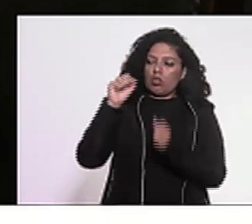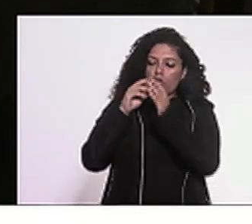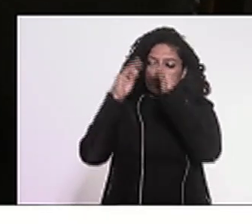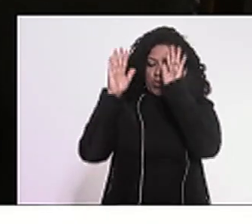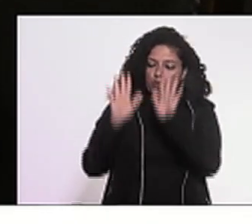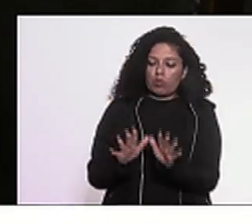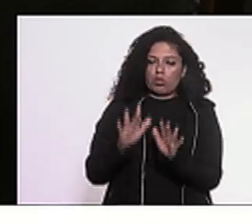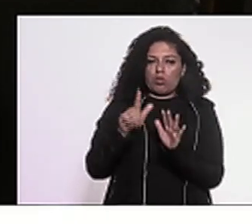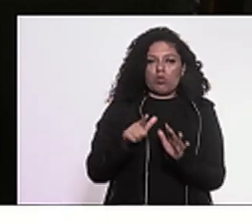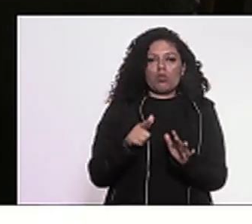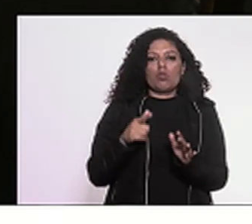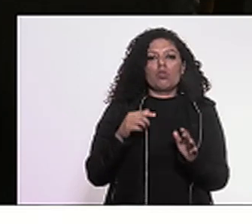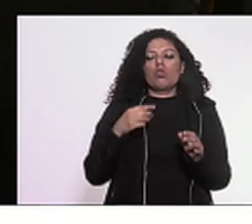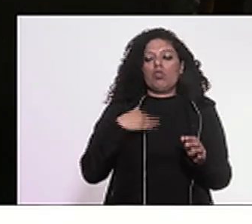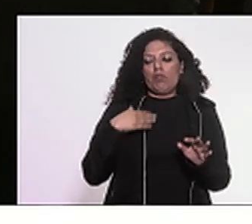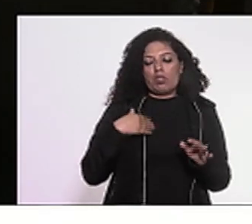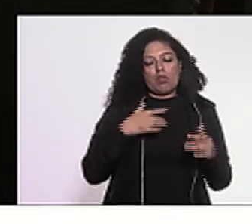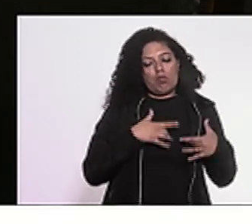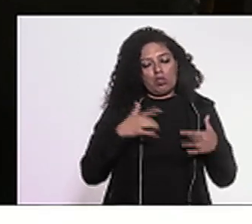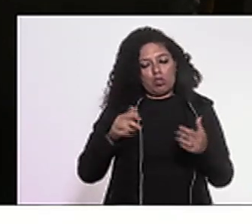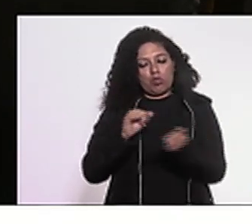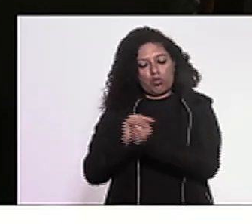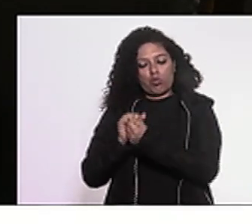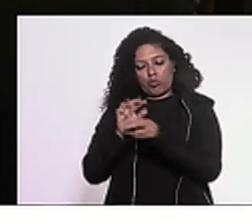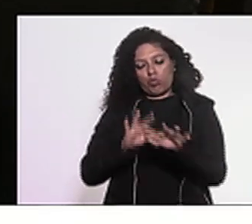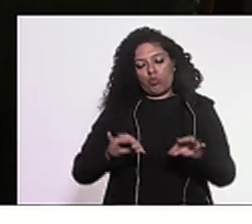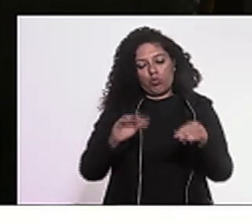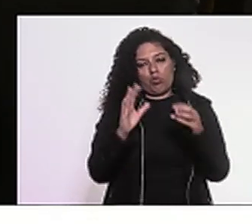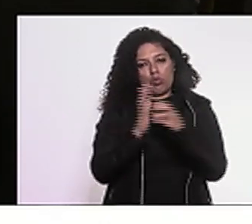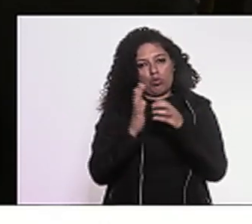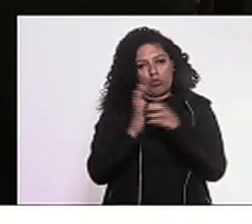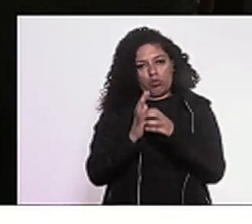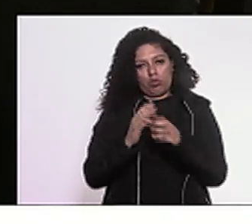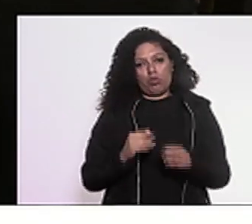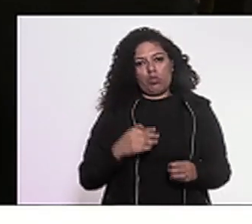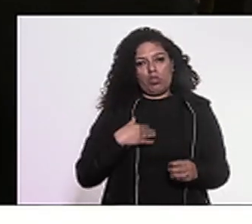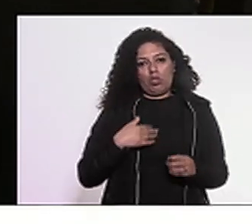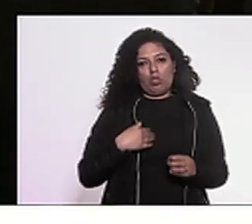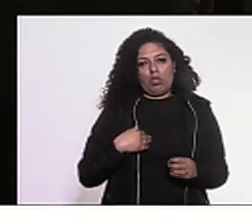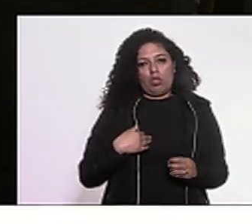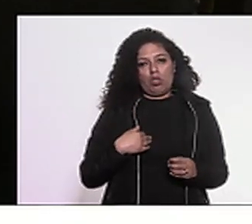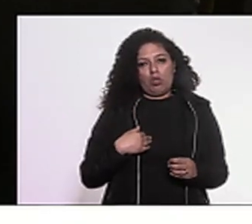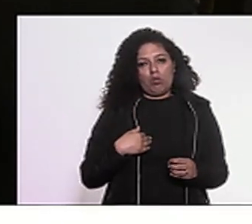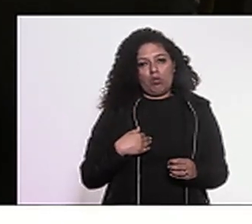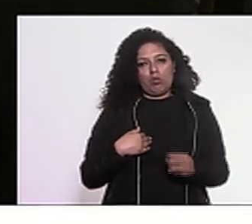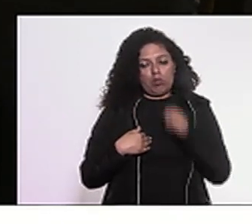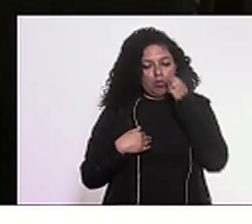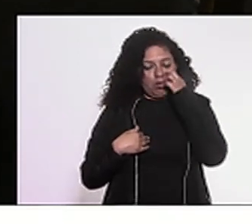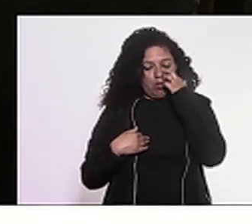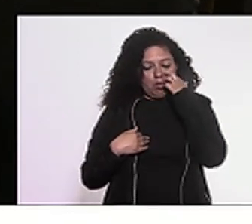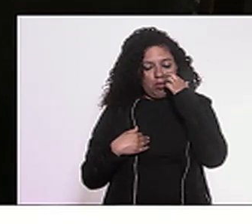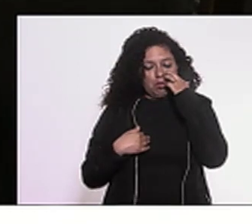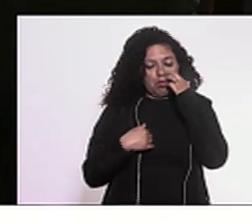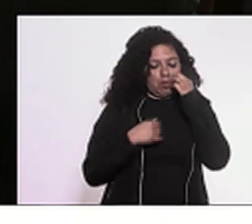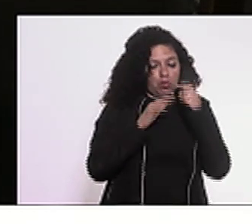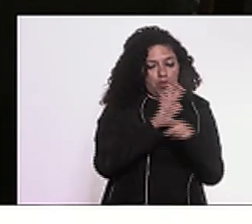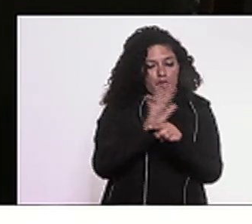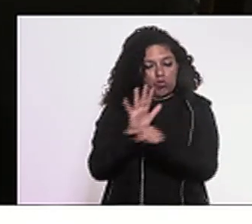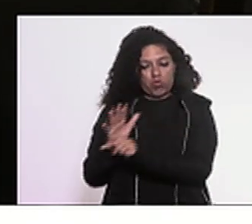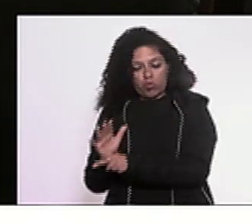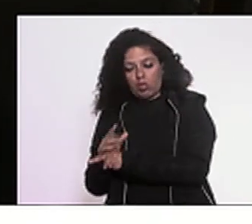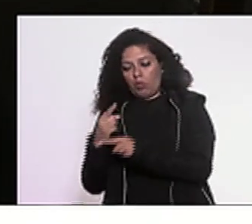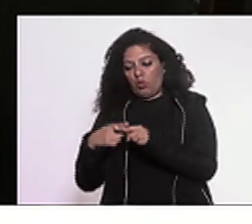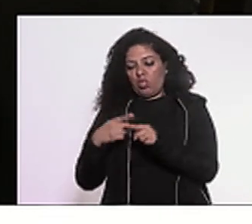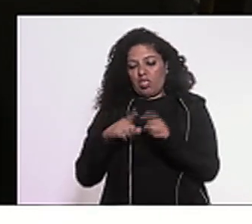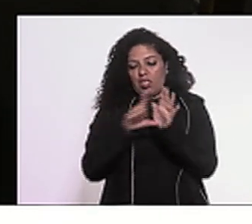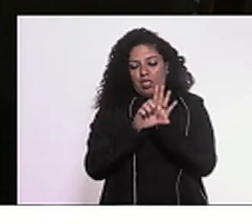comigo e com todos os servidores públicos, que com certeza eu vou defender para que não levem isso apenas como mais uma lei para